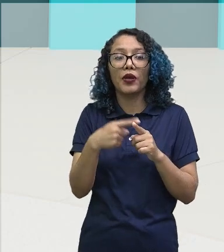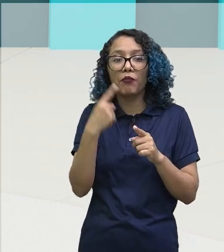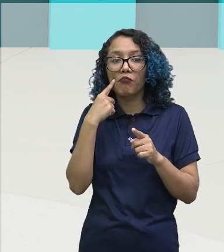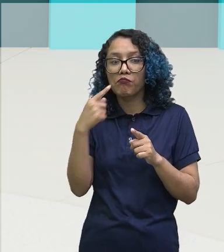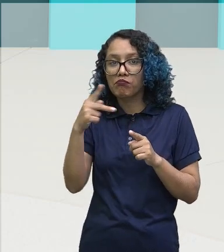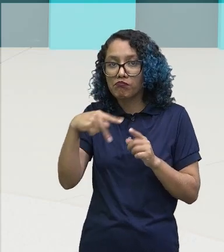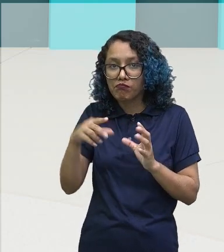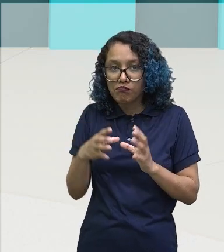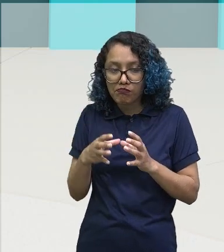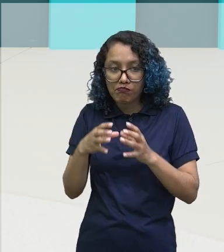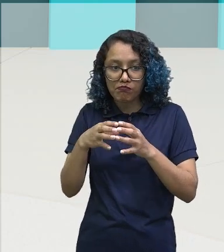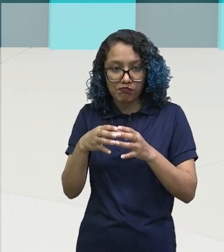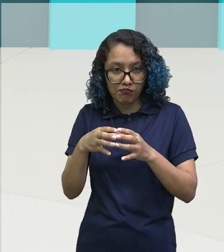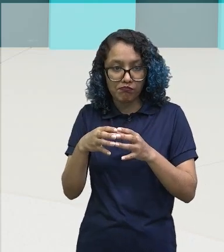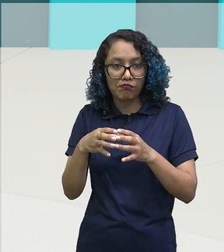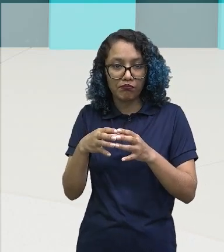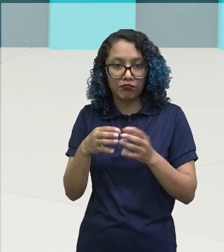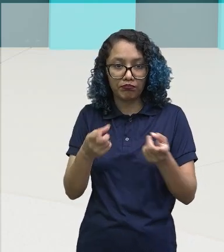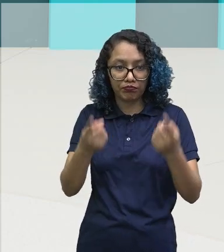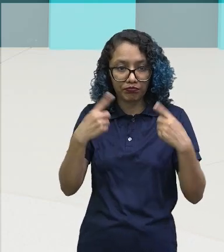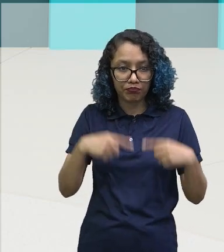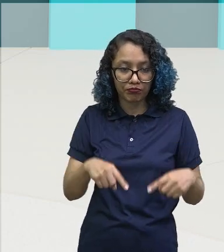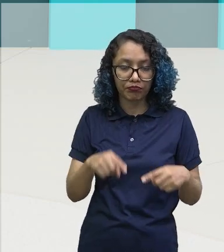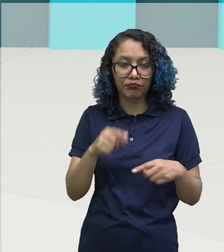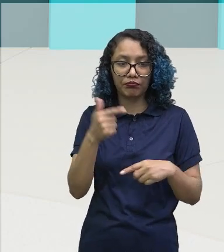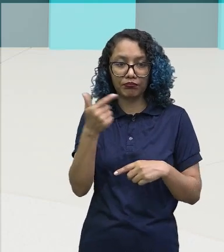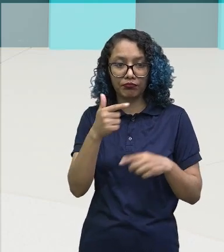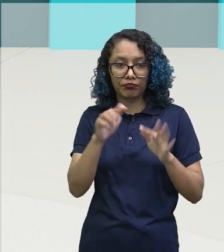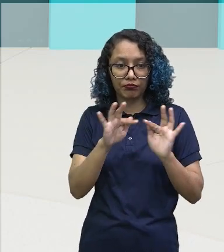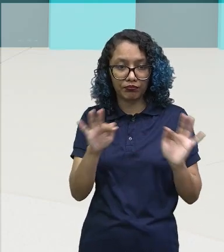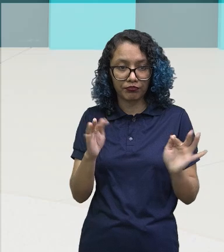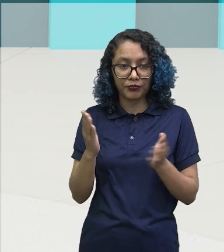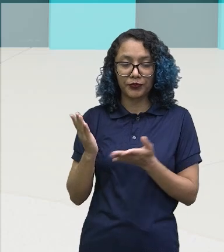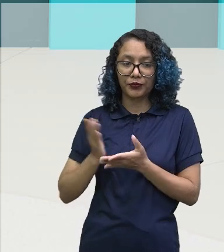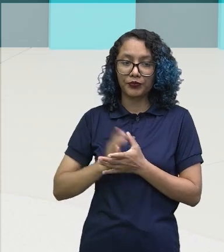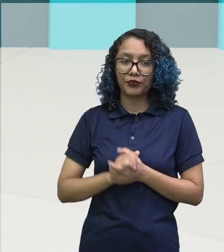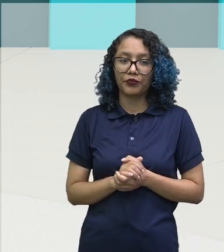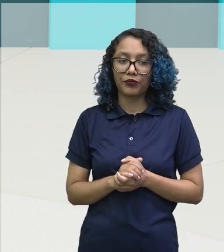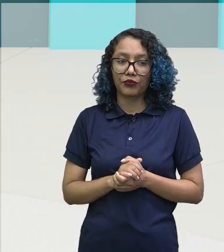90% dos alunos compreende a explicação sobre a concordância verbal.